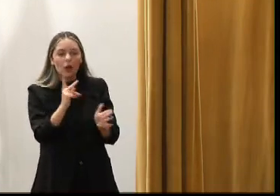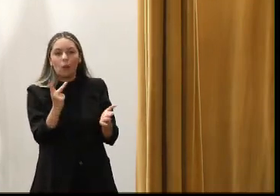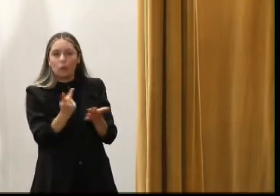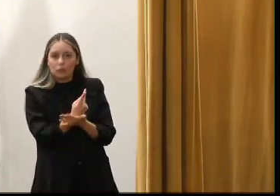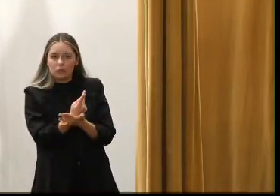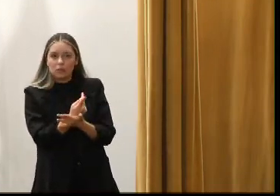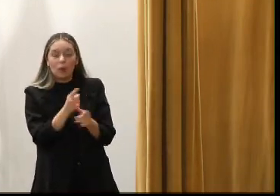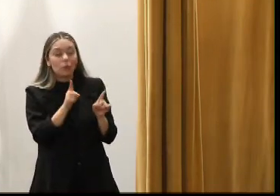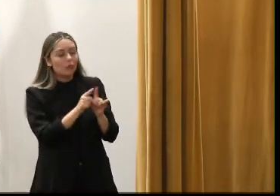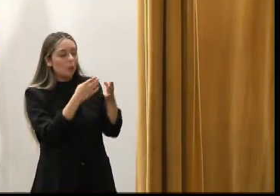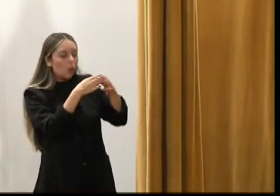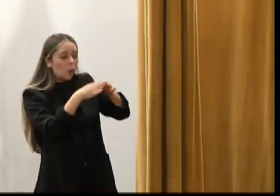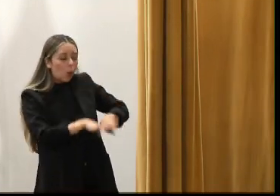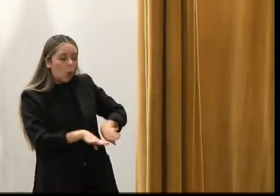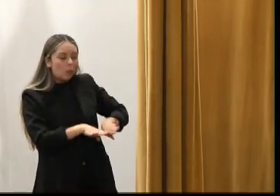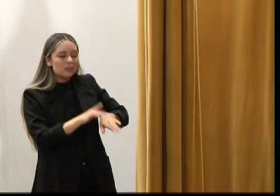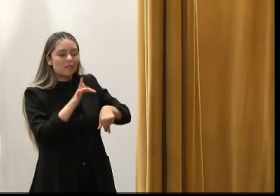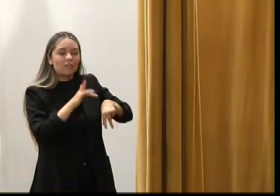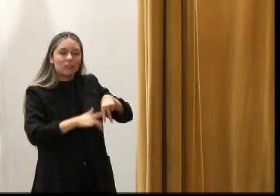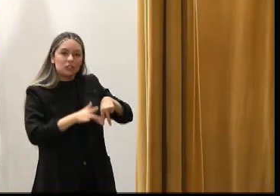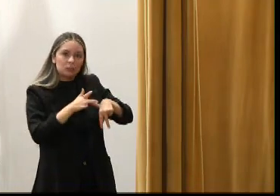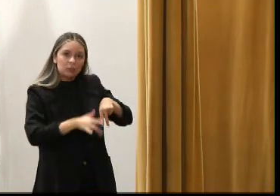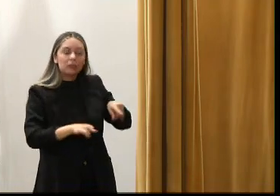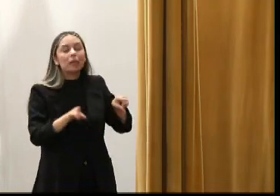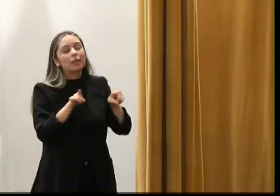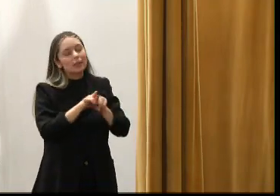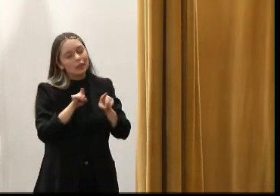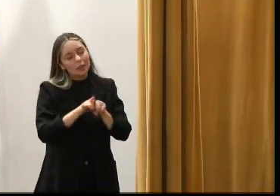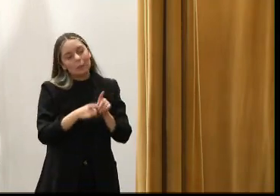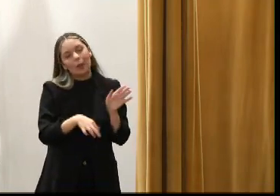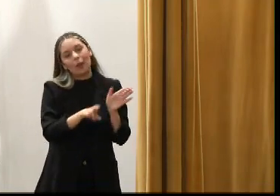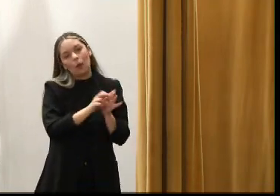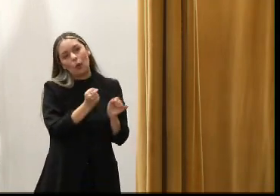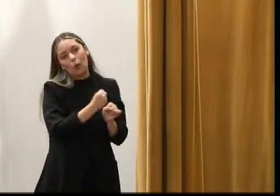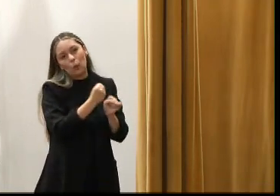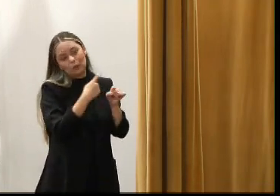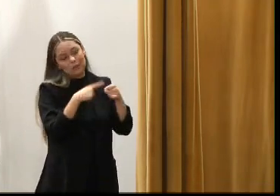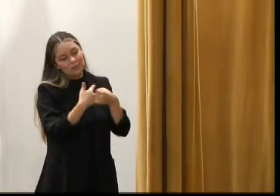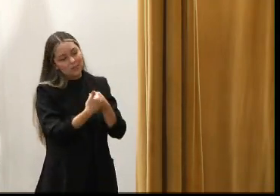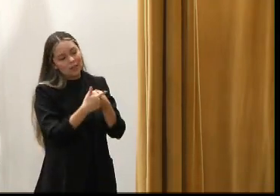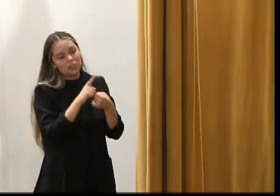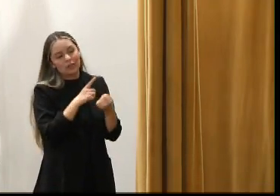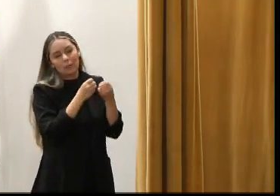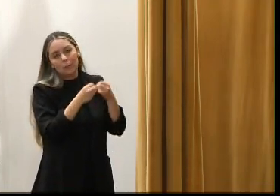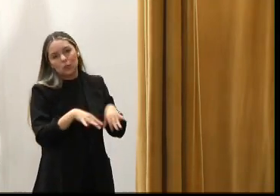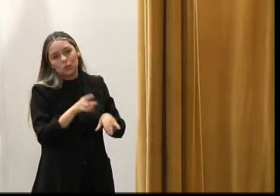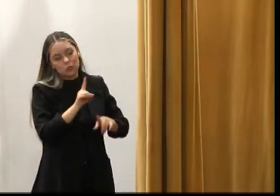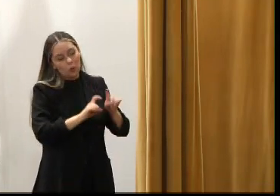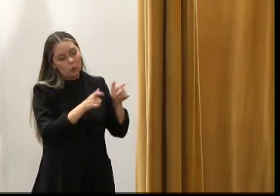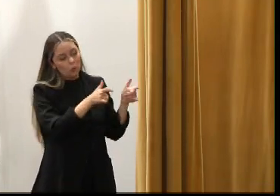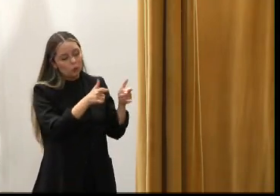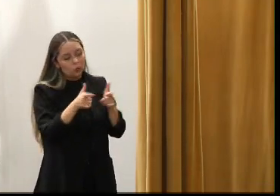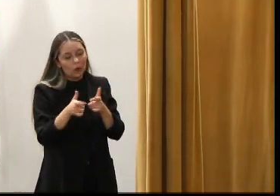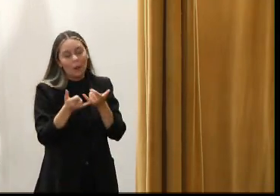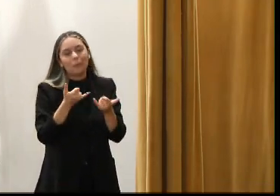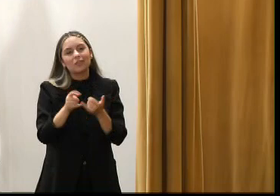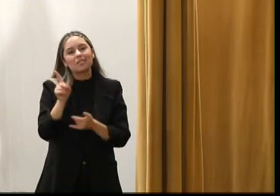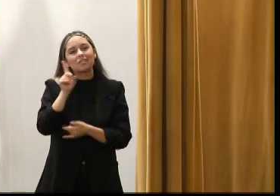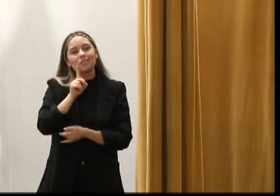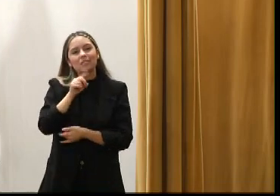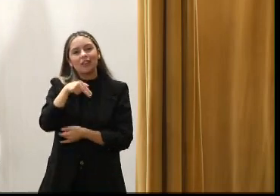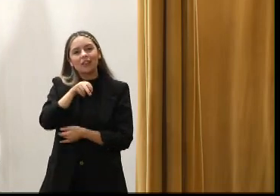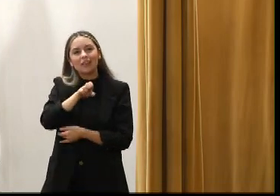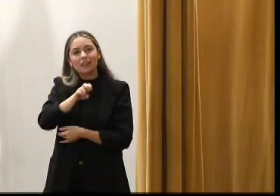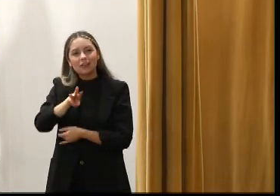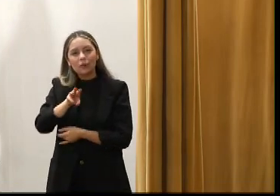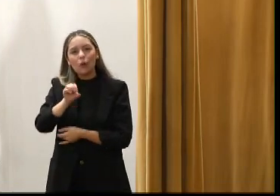na compensação às vítimas e na reconstrução das cidades, que em alguns locais, por exemplo, New Orleans, não vai